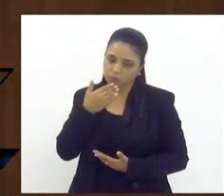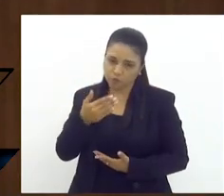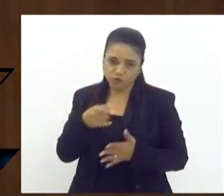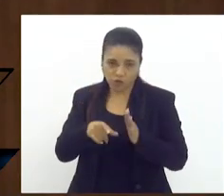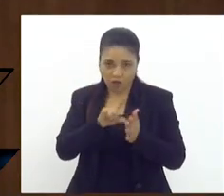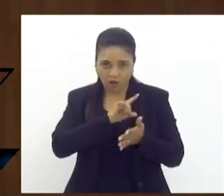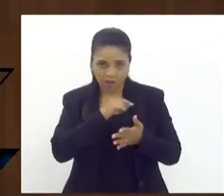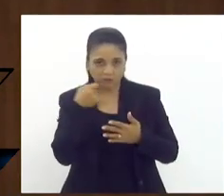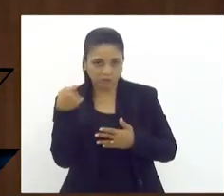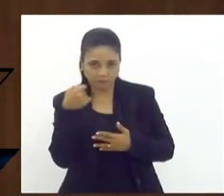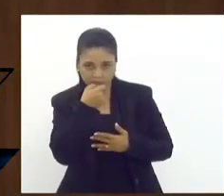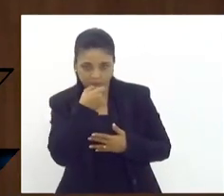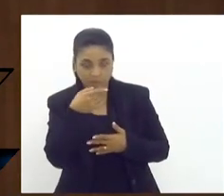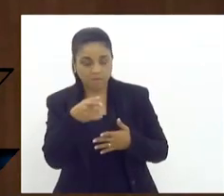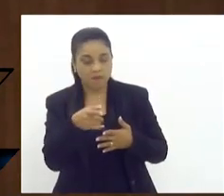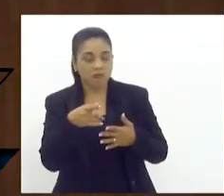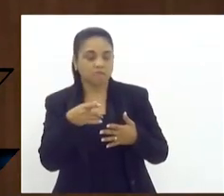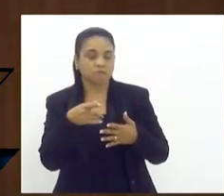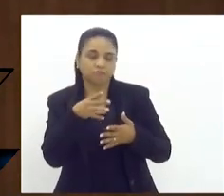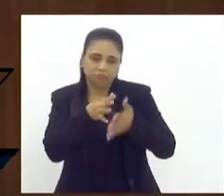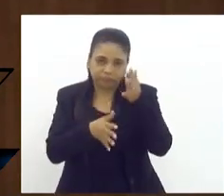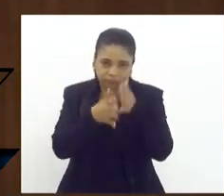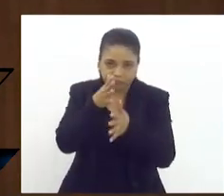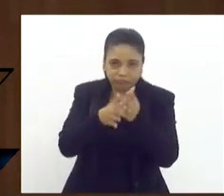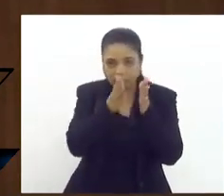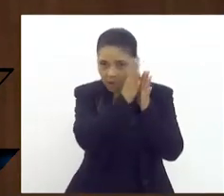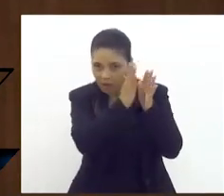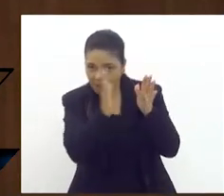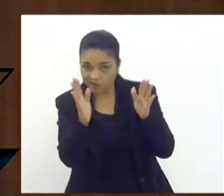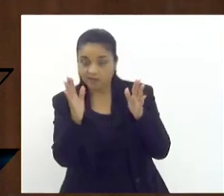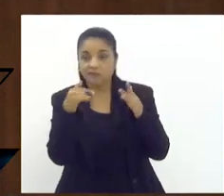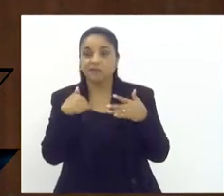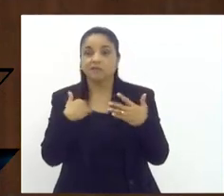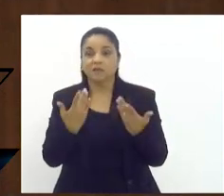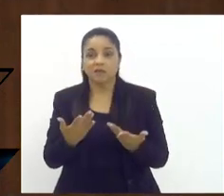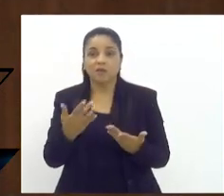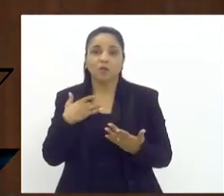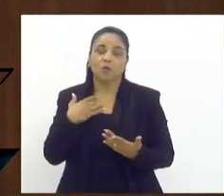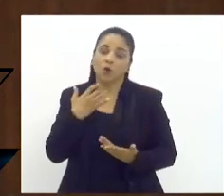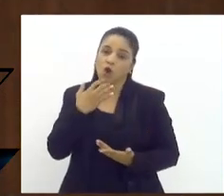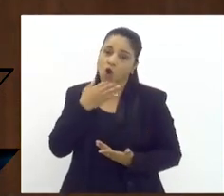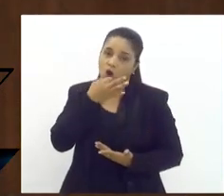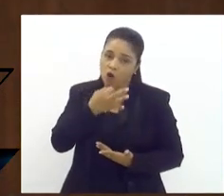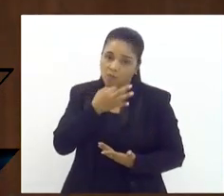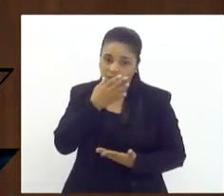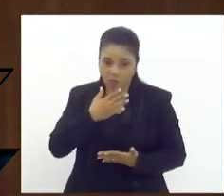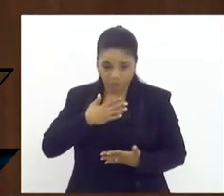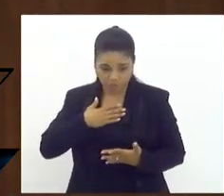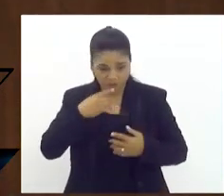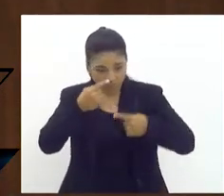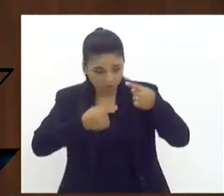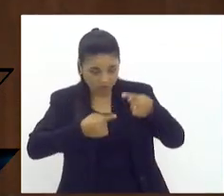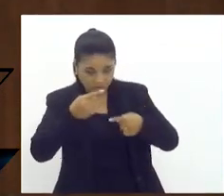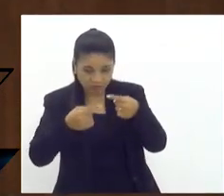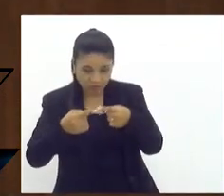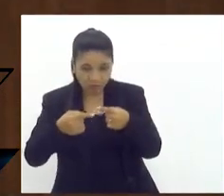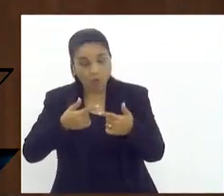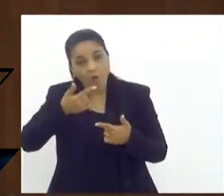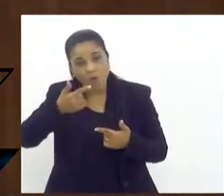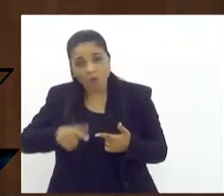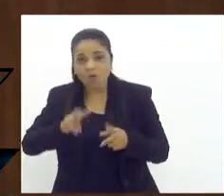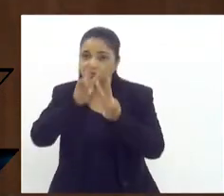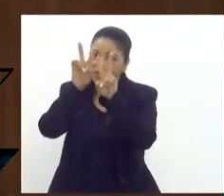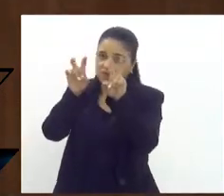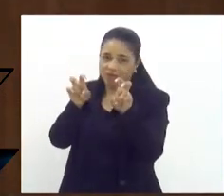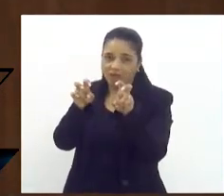não atropelar o trabalho não é e eu acho quando você está discutindo o assunto e traz outro assunto